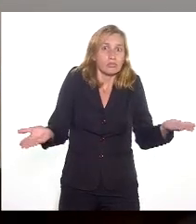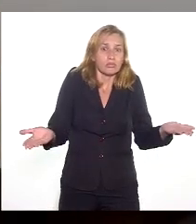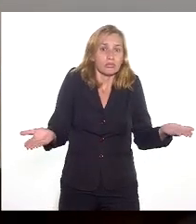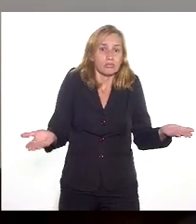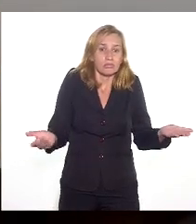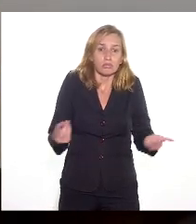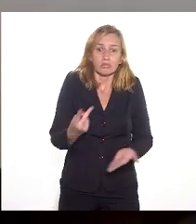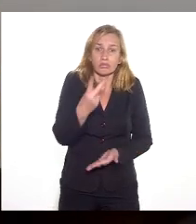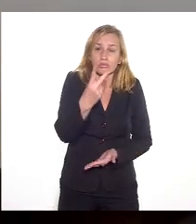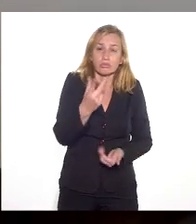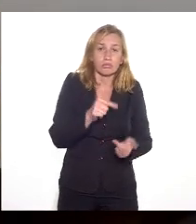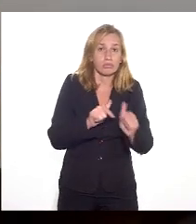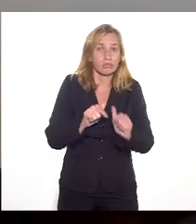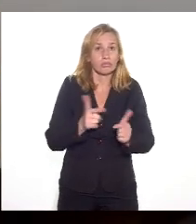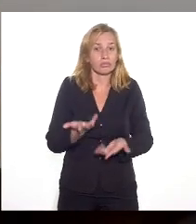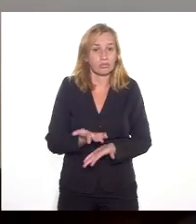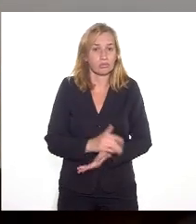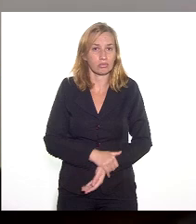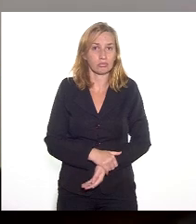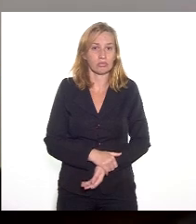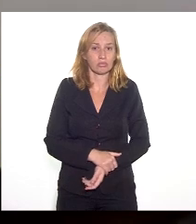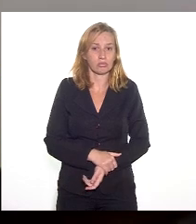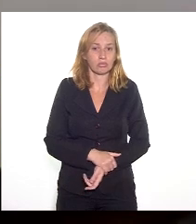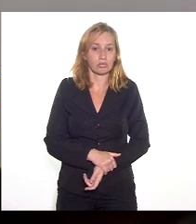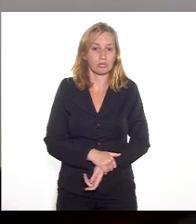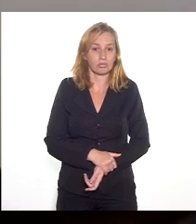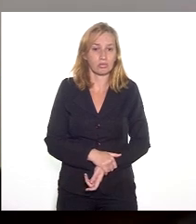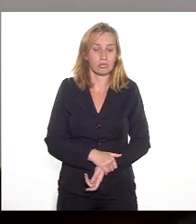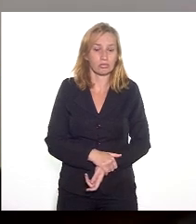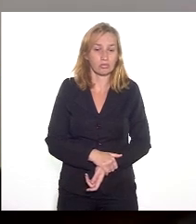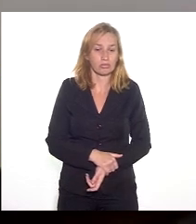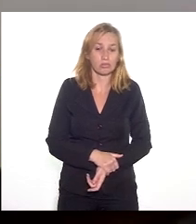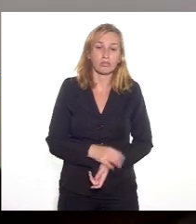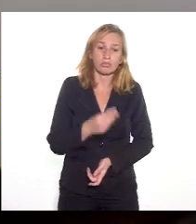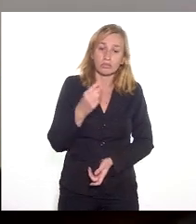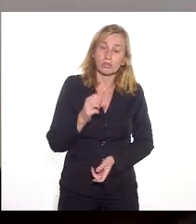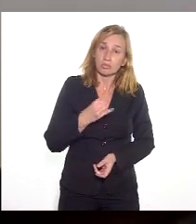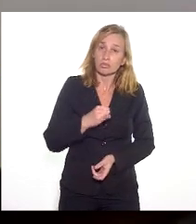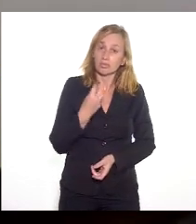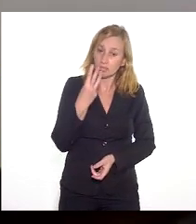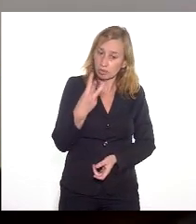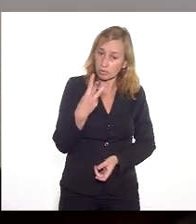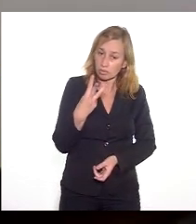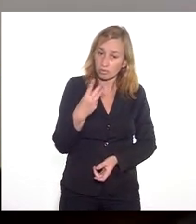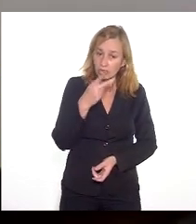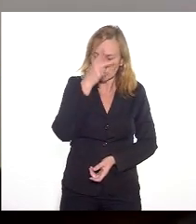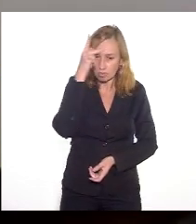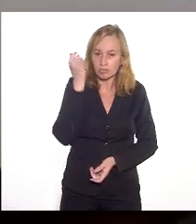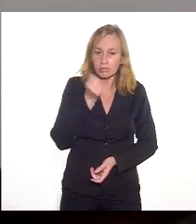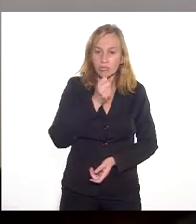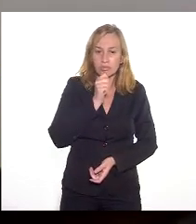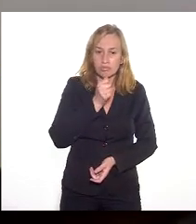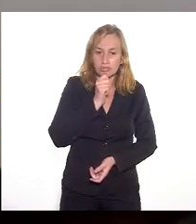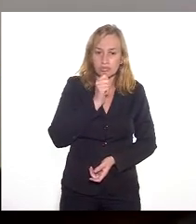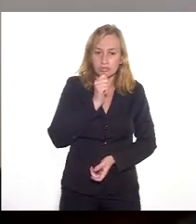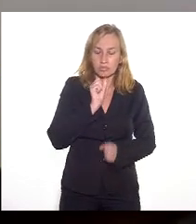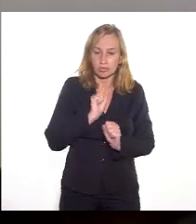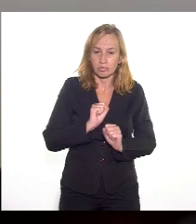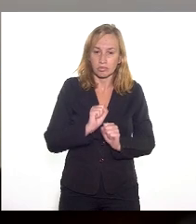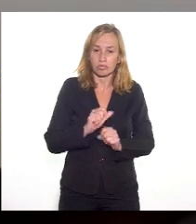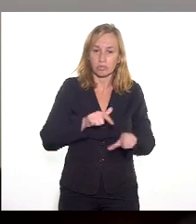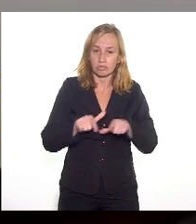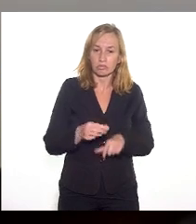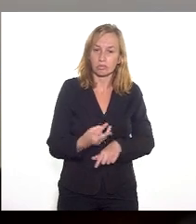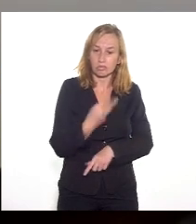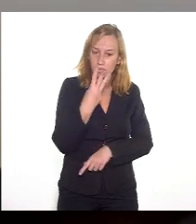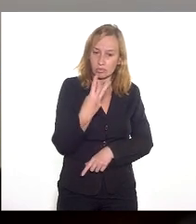duas matrículas, né? No mínimo, que se acumulavam três indevidamente. Eu quero aqui dizer, ninguém pode acumular indevidamente, está certo